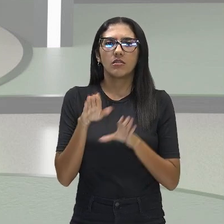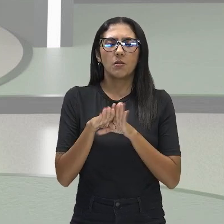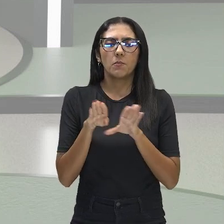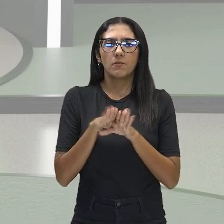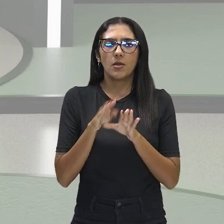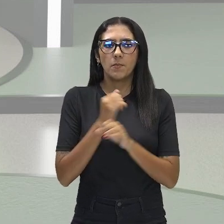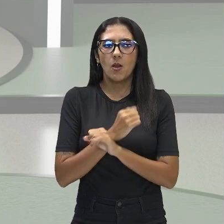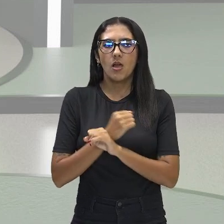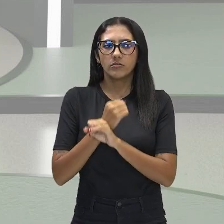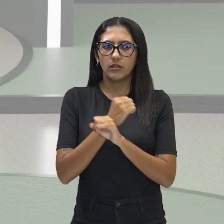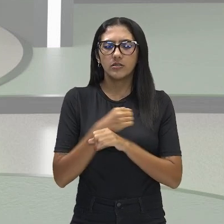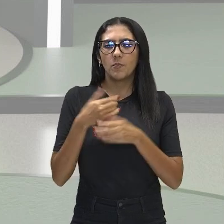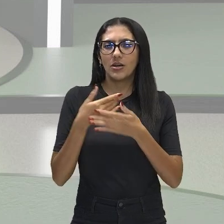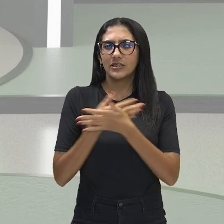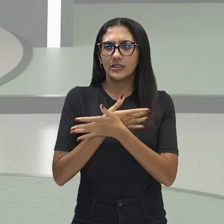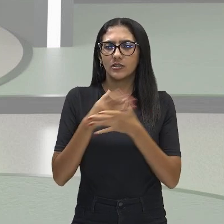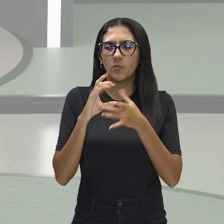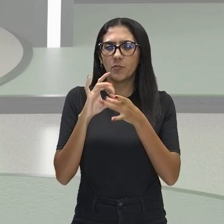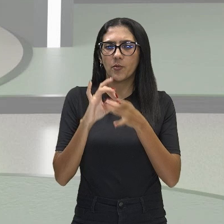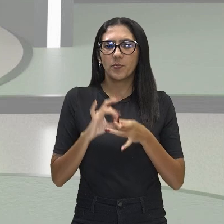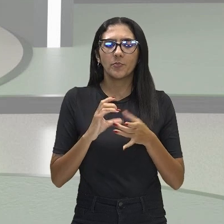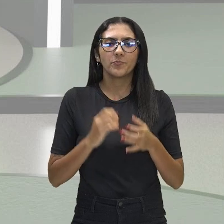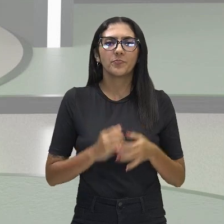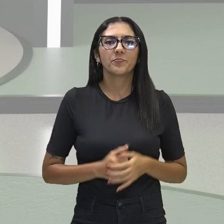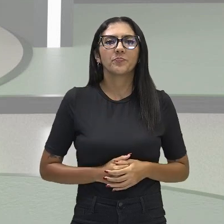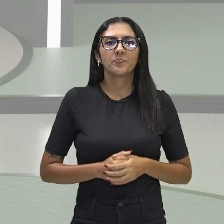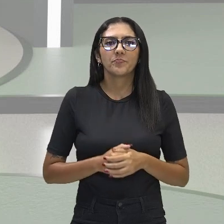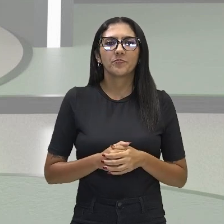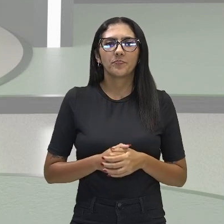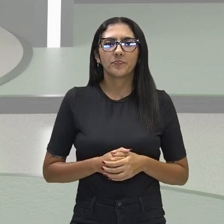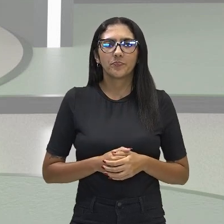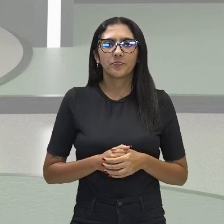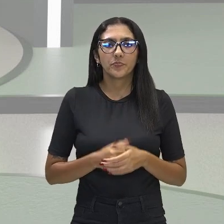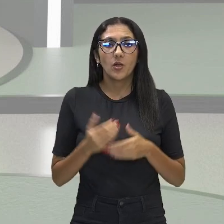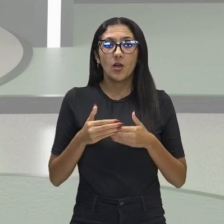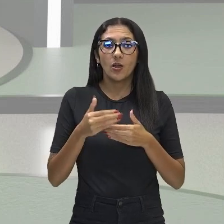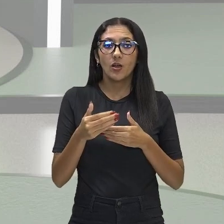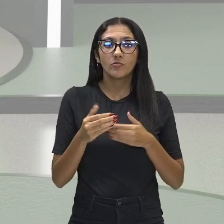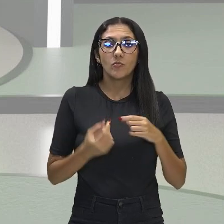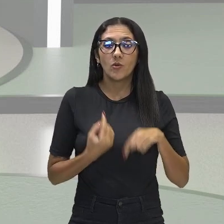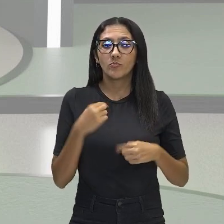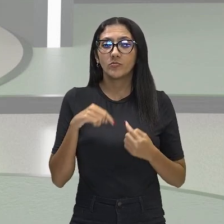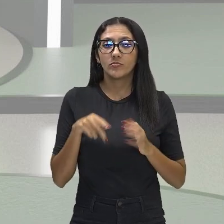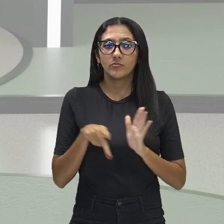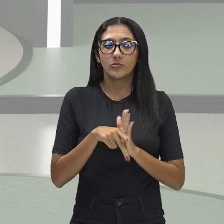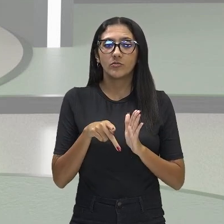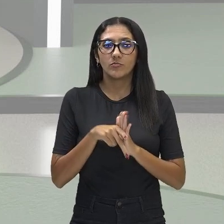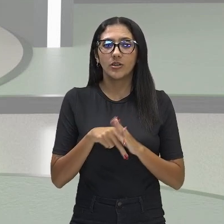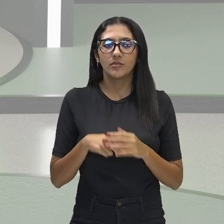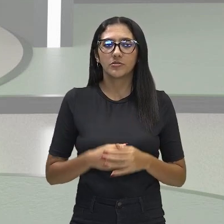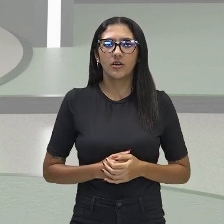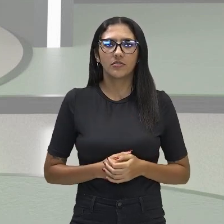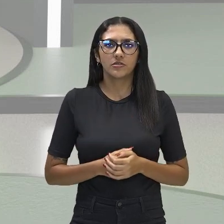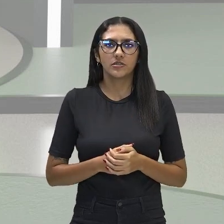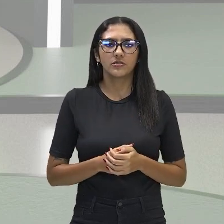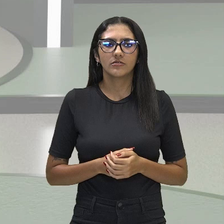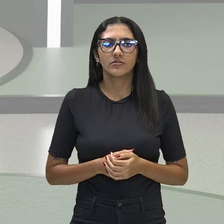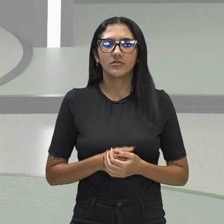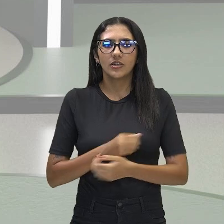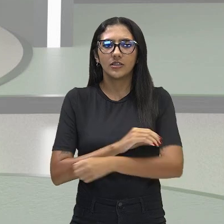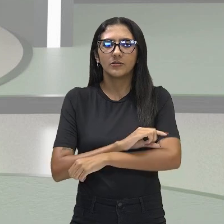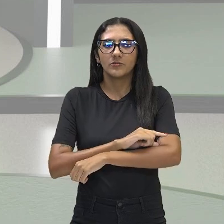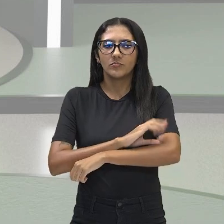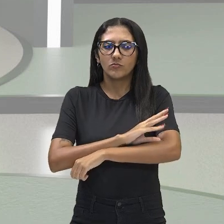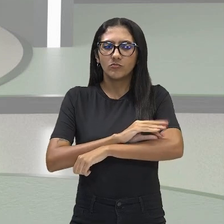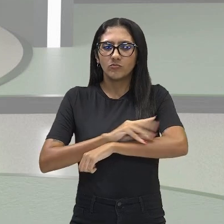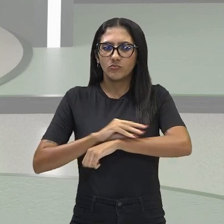ossos. E vamos dar continuidade com o nosso sistema muscular. O sistema muscular é responsável